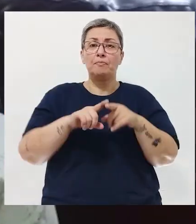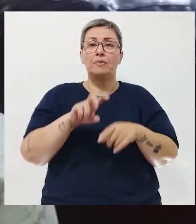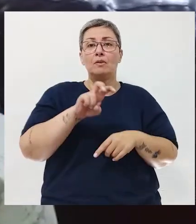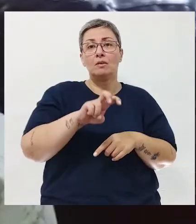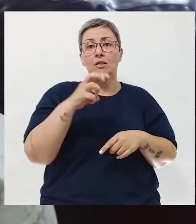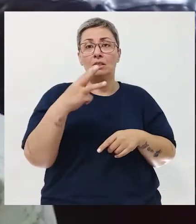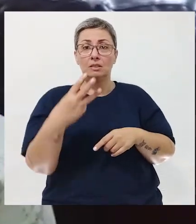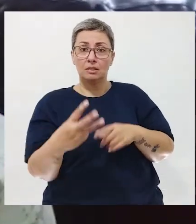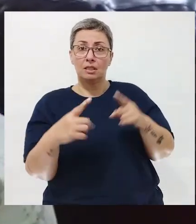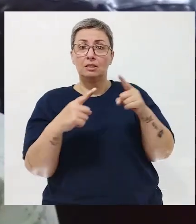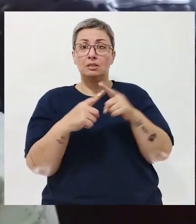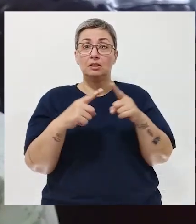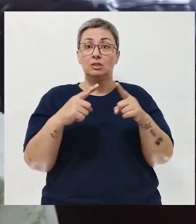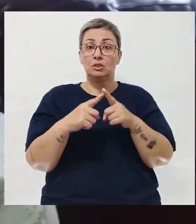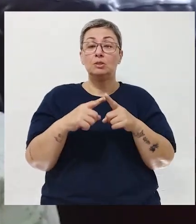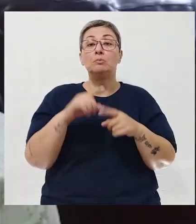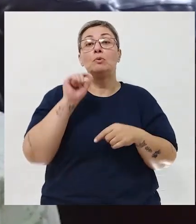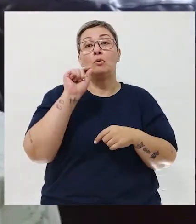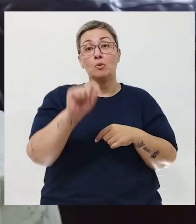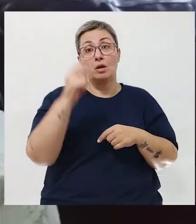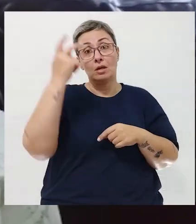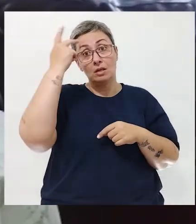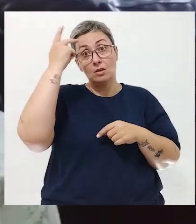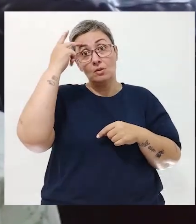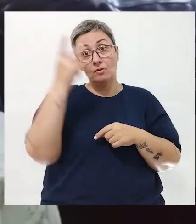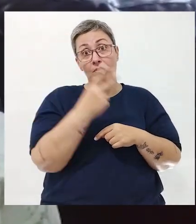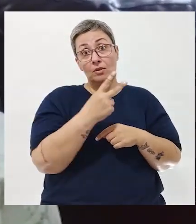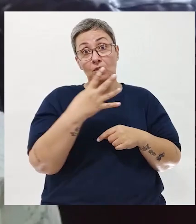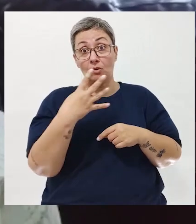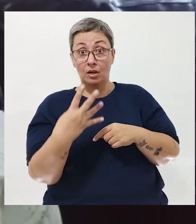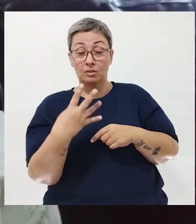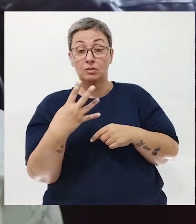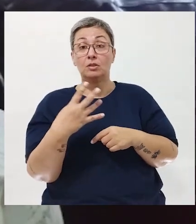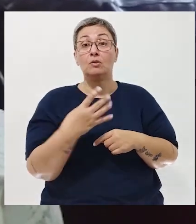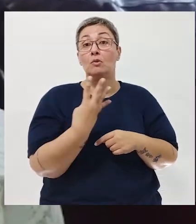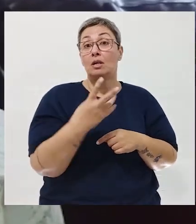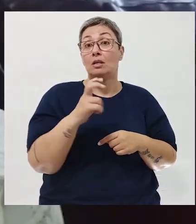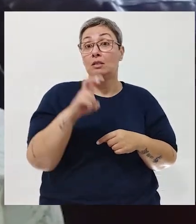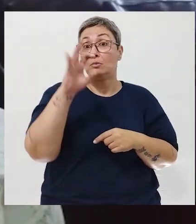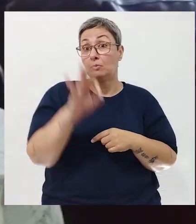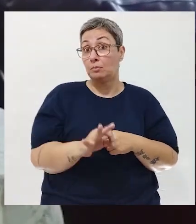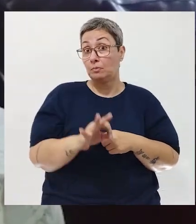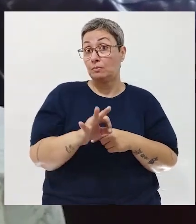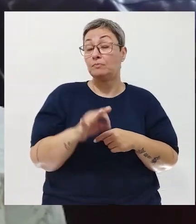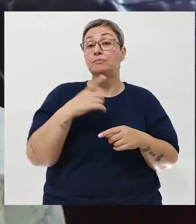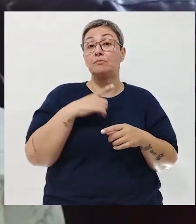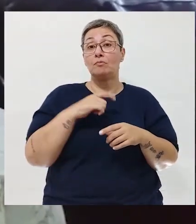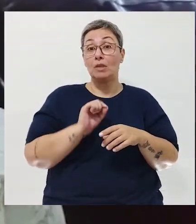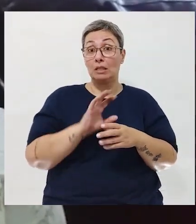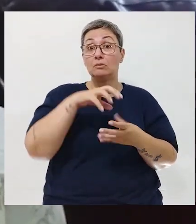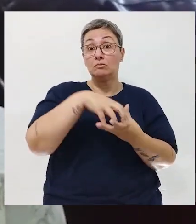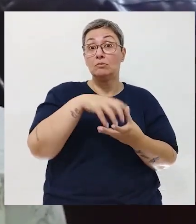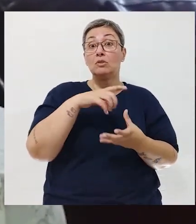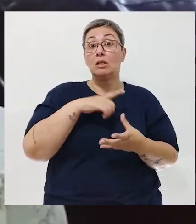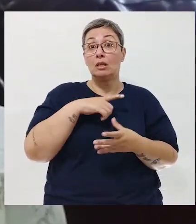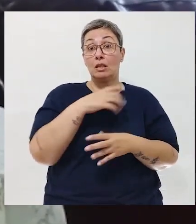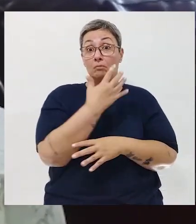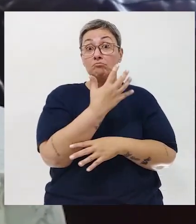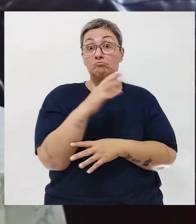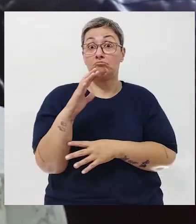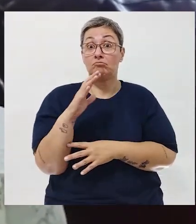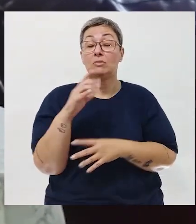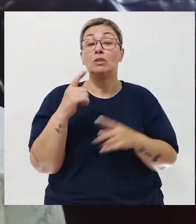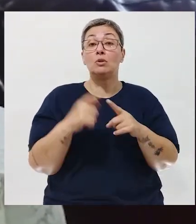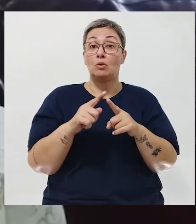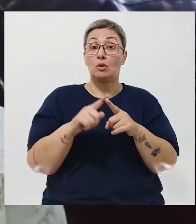Das 53 espécies de ocorrência para São Paulo, 24, ou seja, 45% ocorrem no